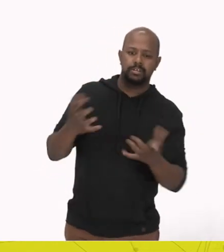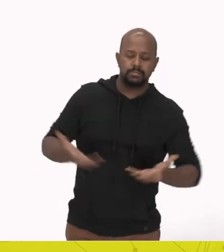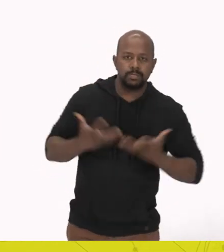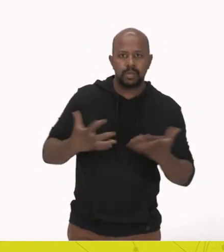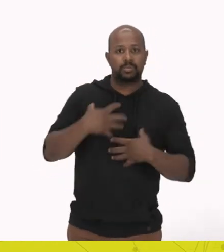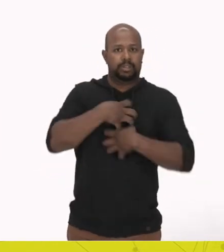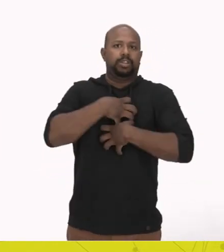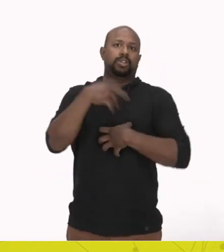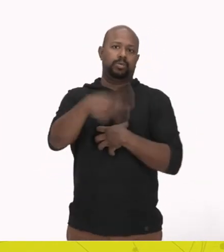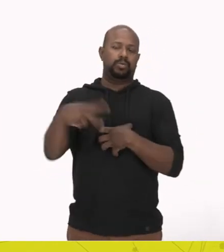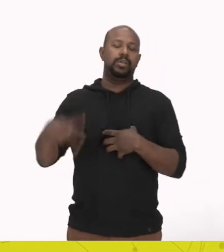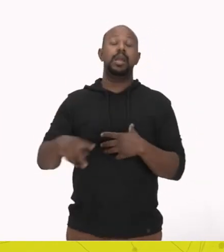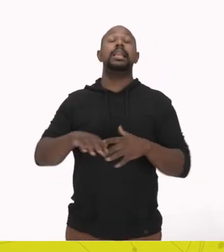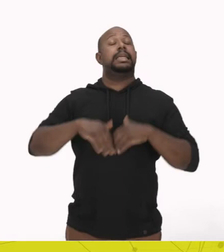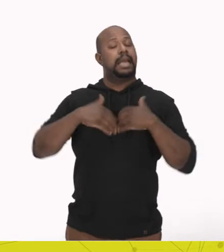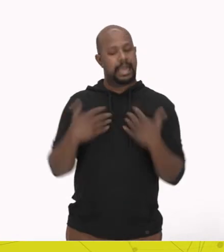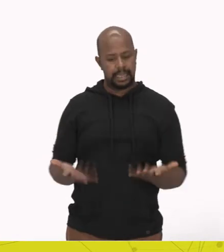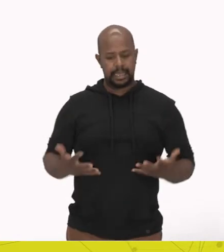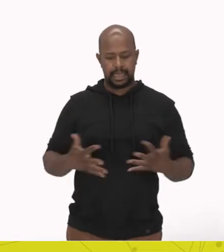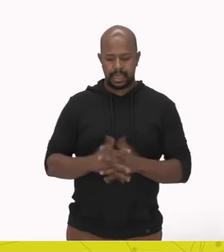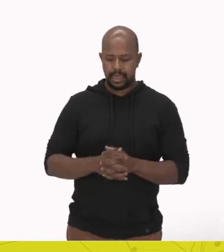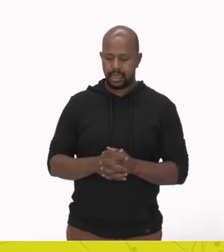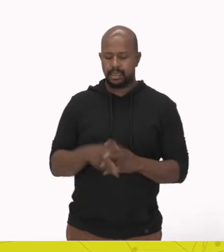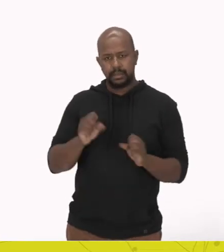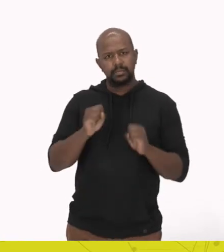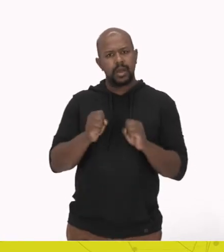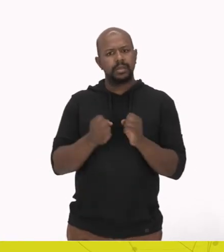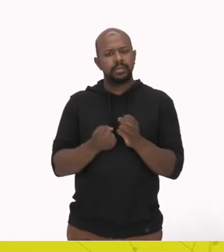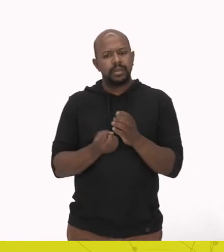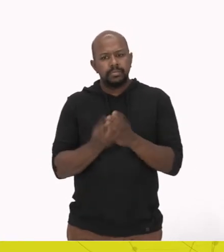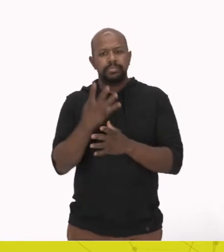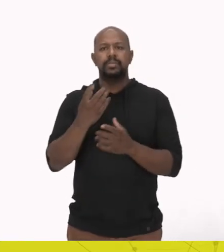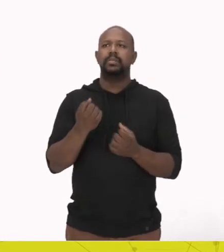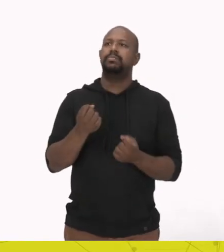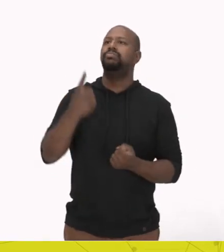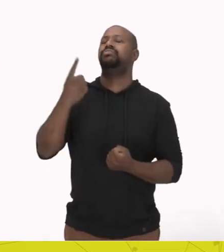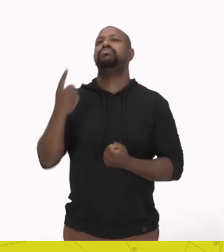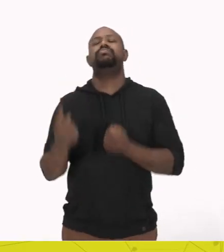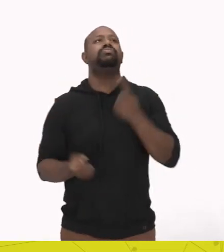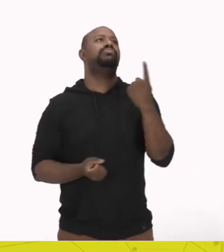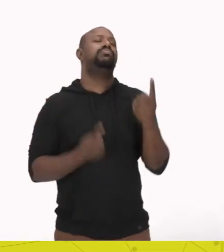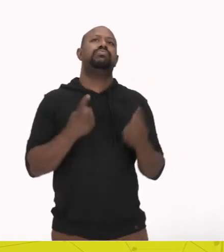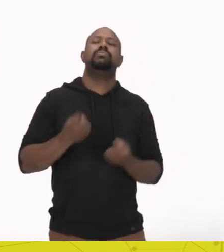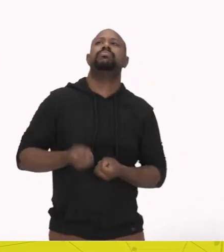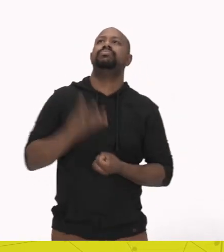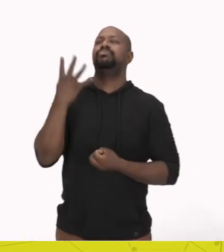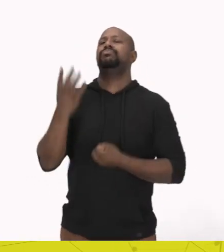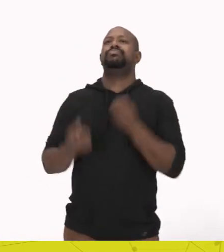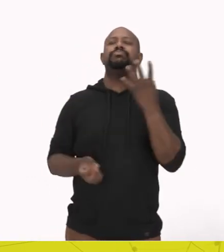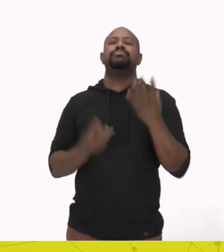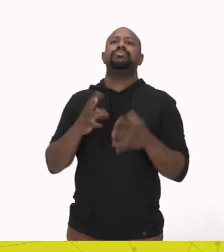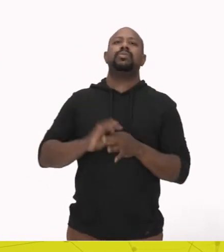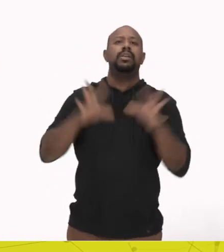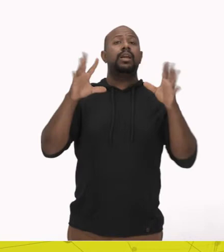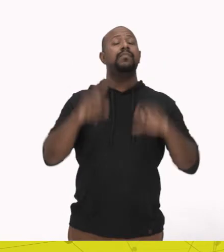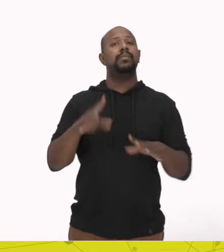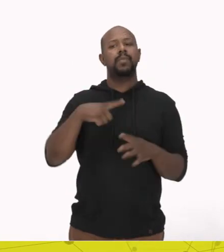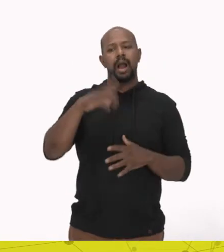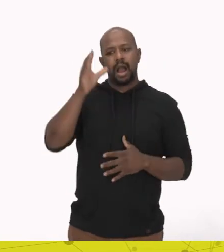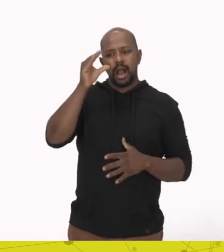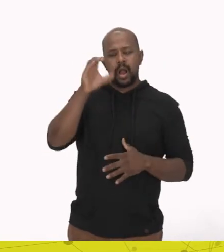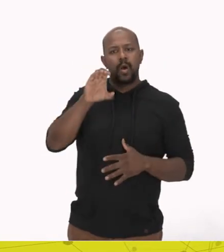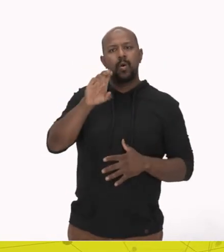os sentidos do sujeito, E aí, eles podem aparecer de uma maneira espontânea e serem usados